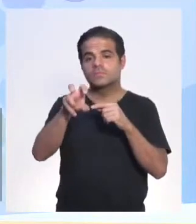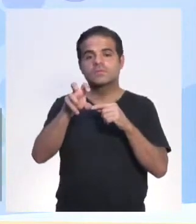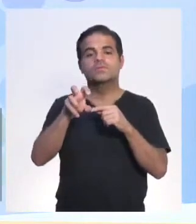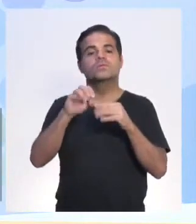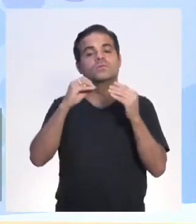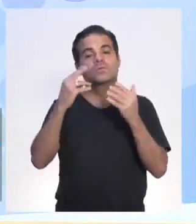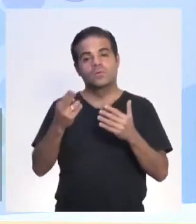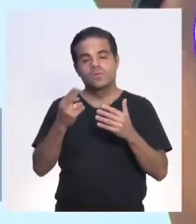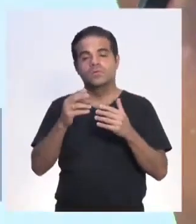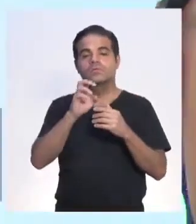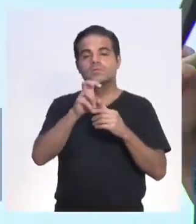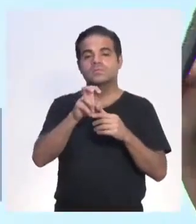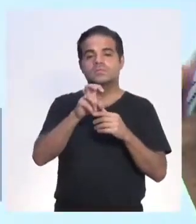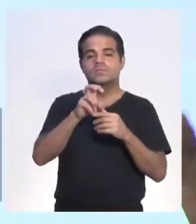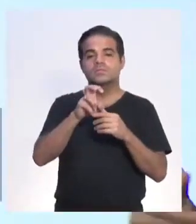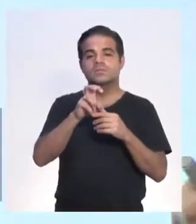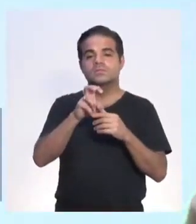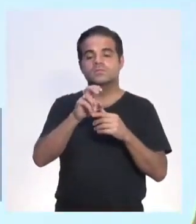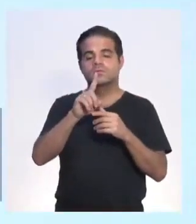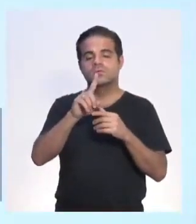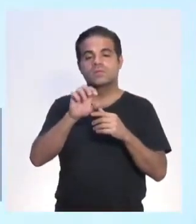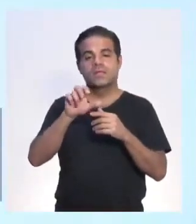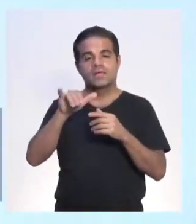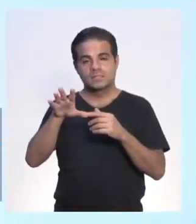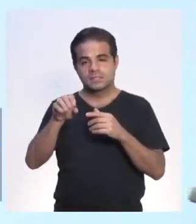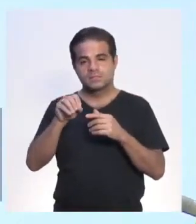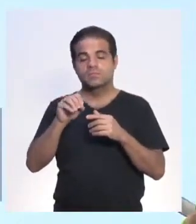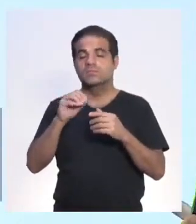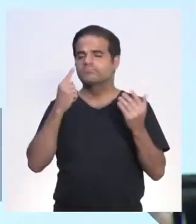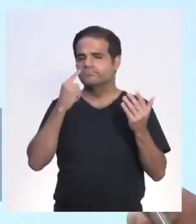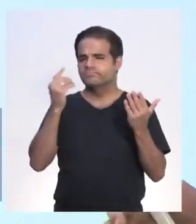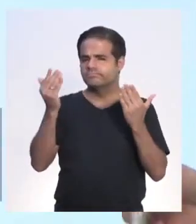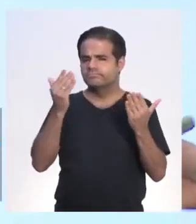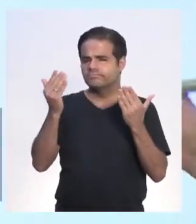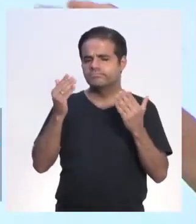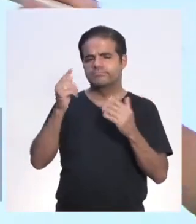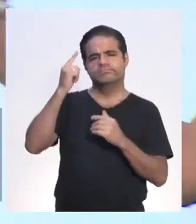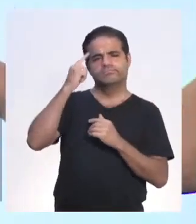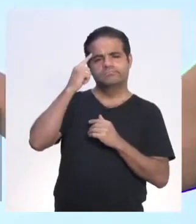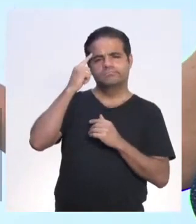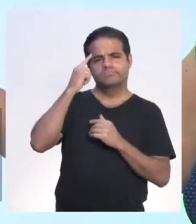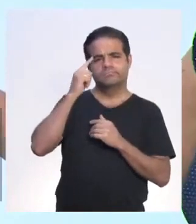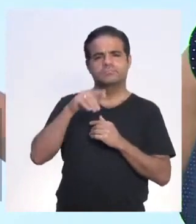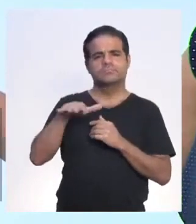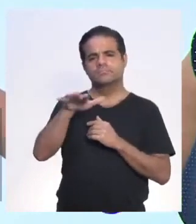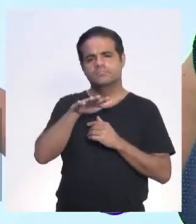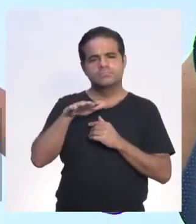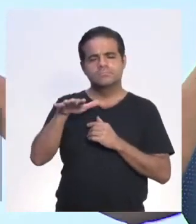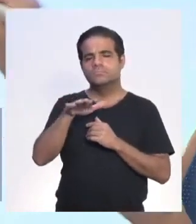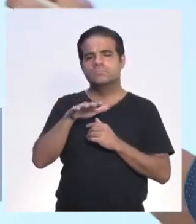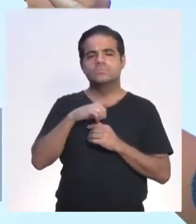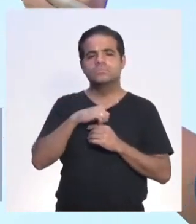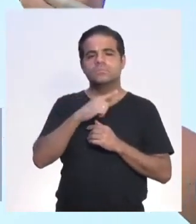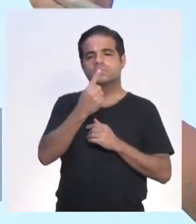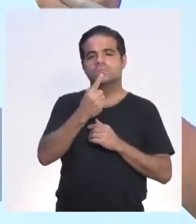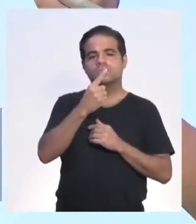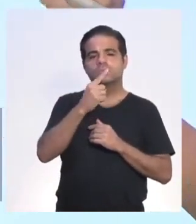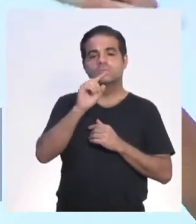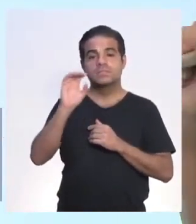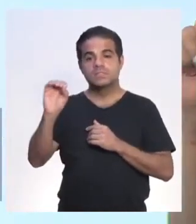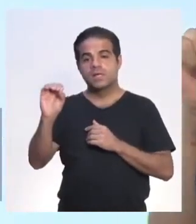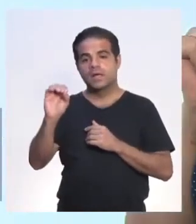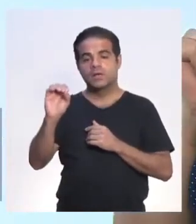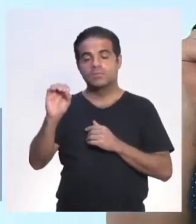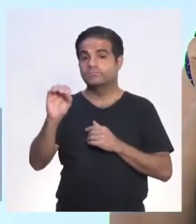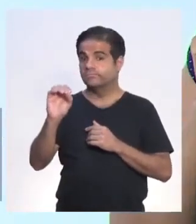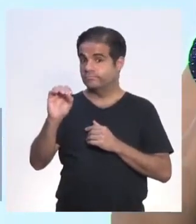0,5 ou 5 décimos. Vamos comparar. Vou pensar na parte inteira. Eu tenho 1 e